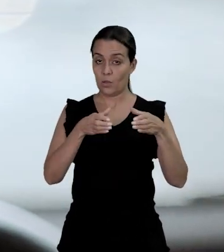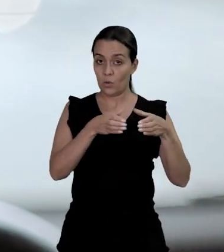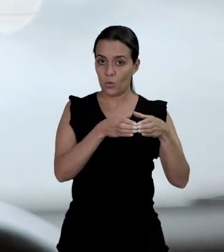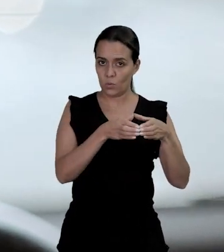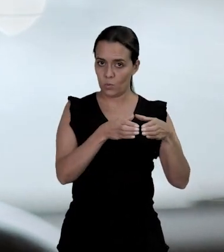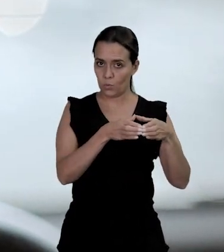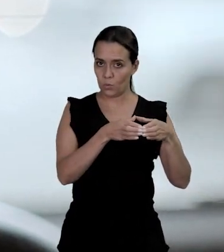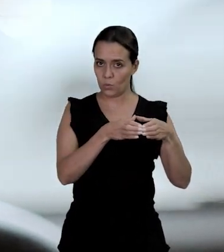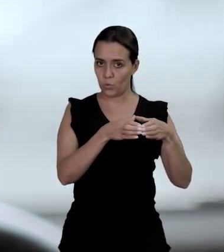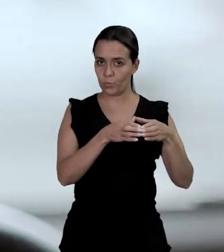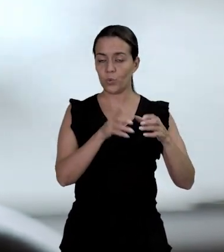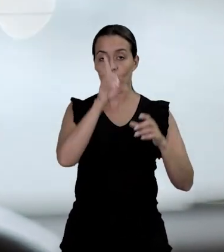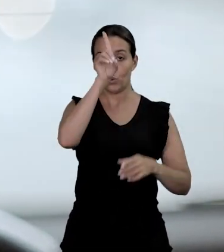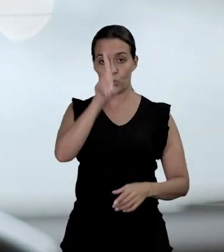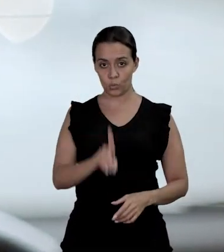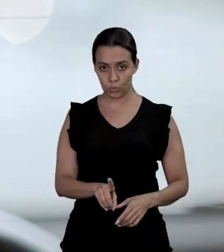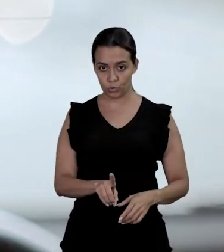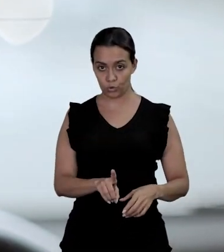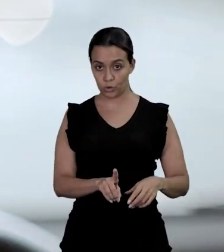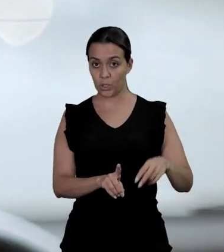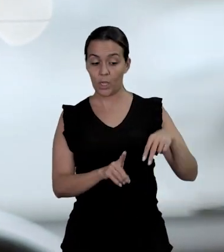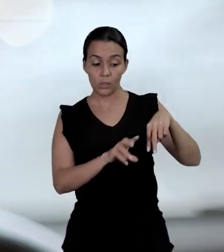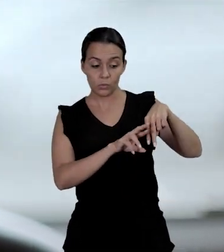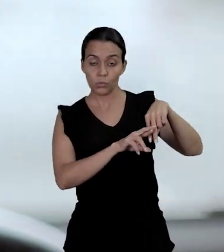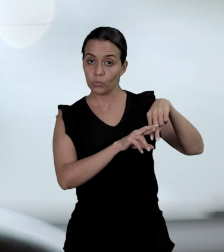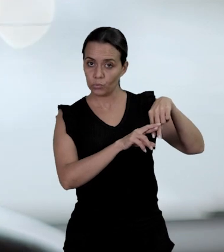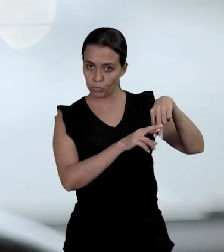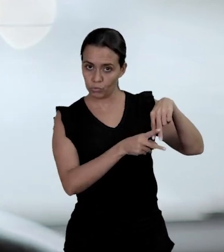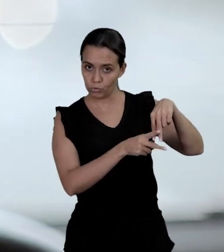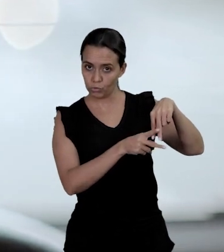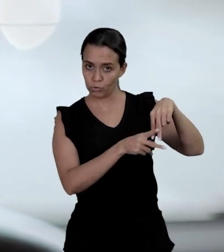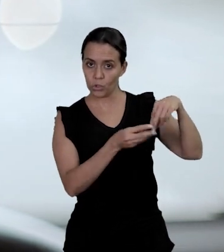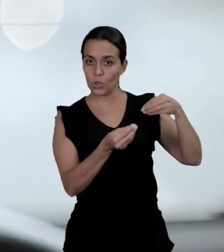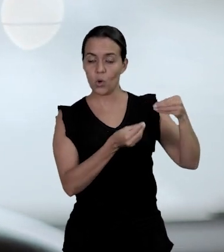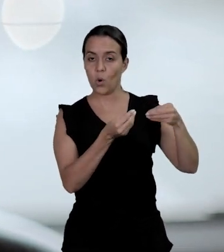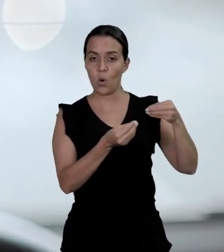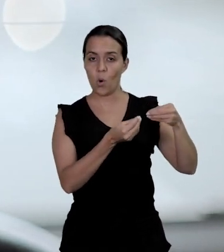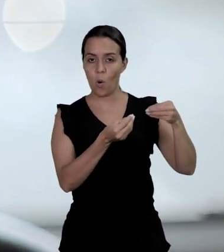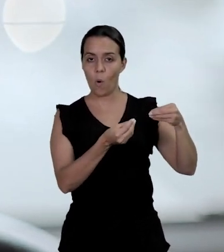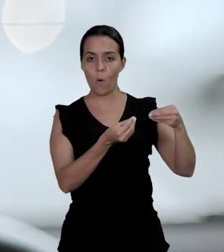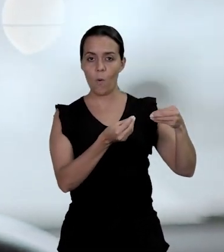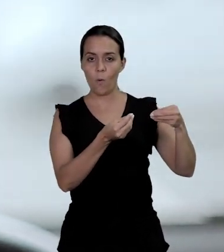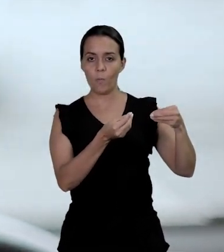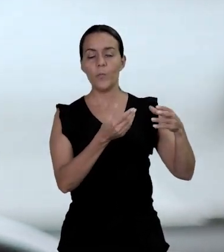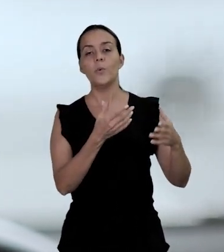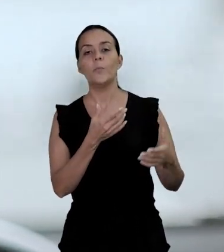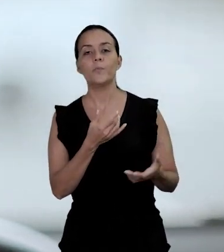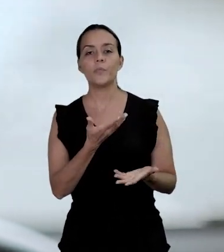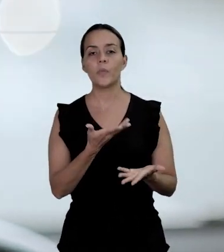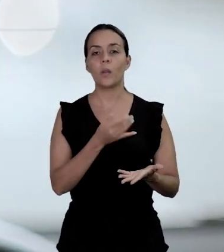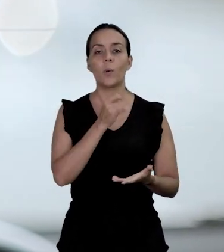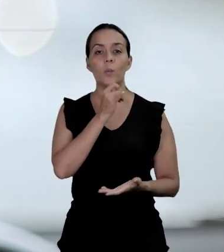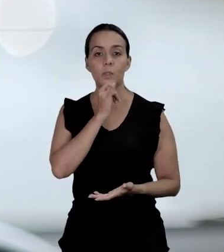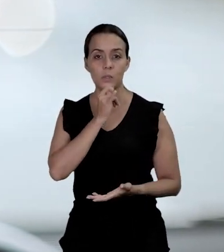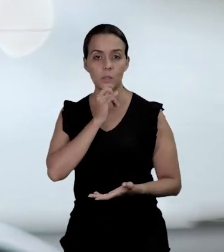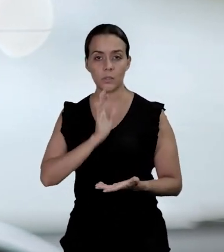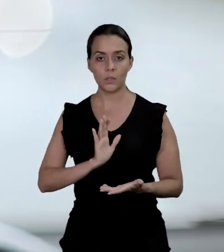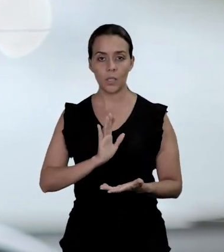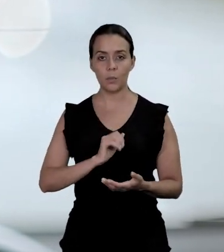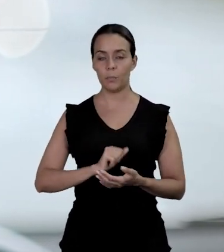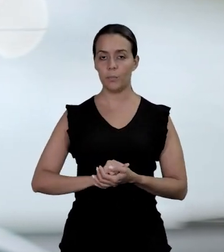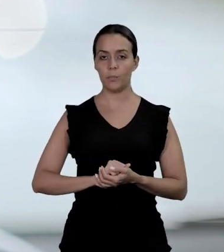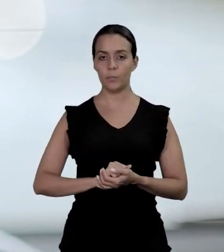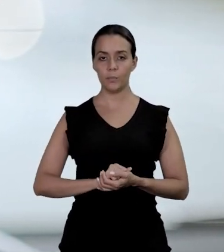enfrentamento dentro da ONU em relação à questão dos direitos sexuais e reprodutivos, uma tentativa de